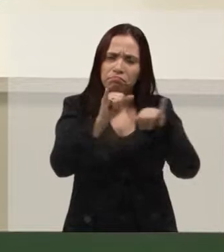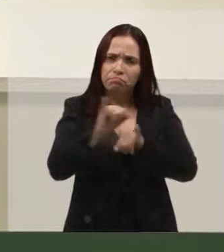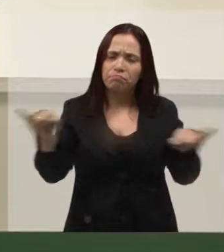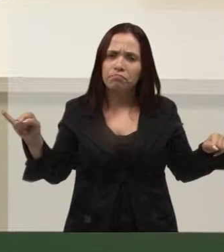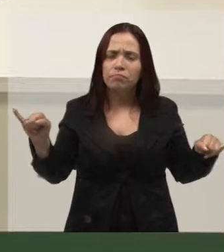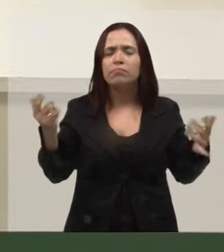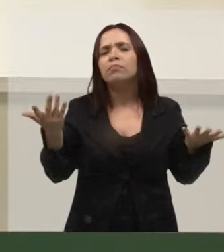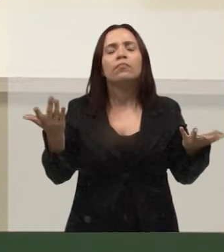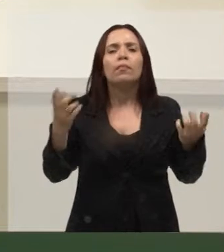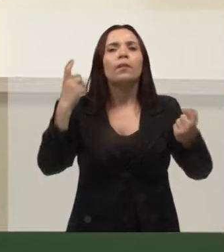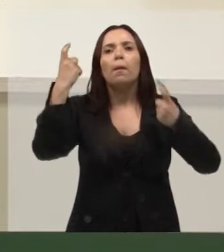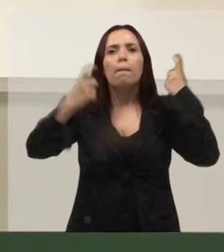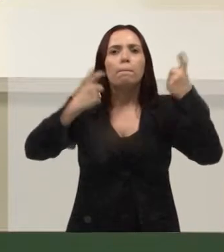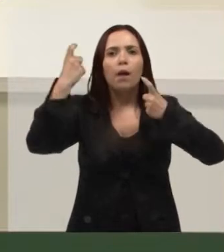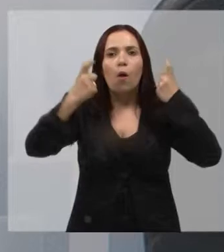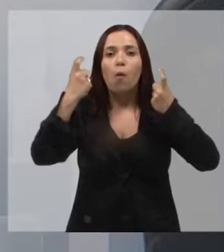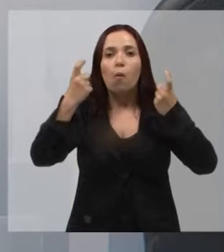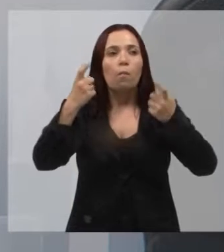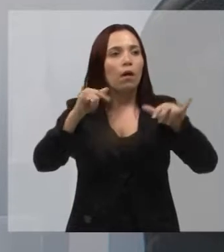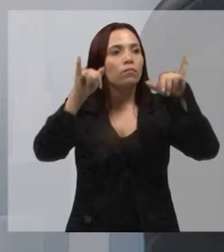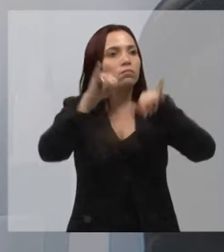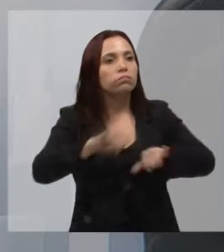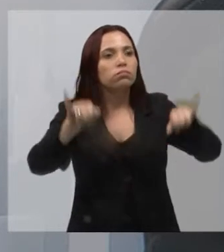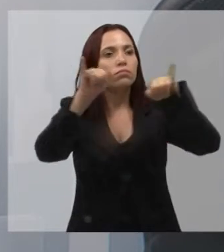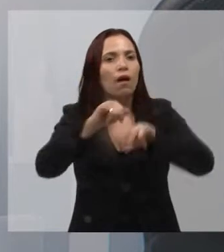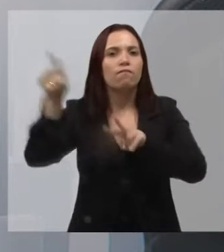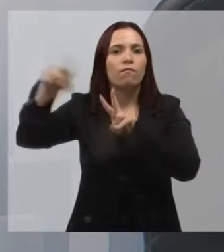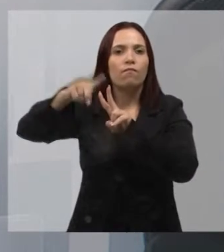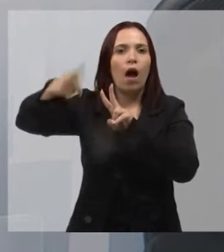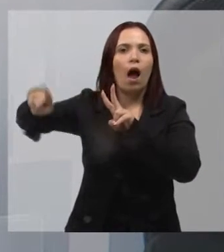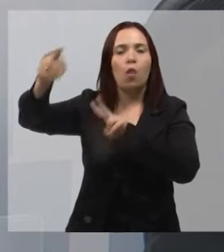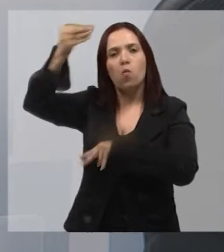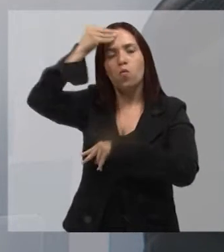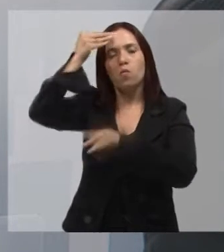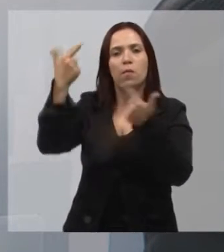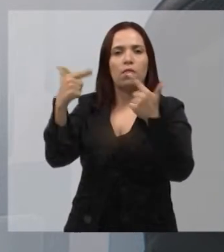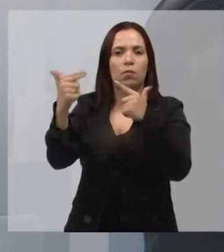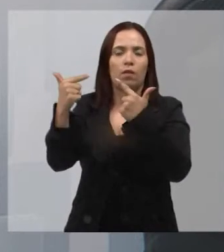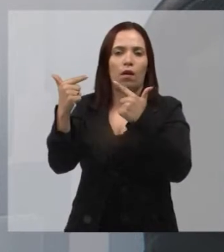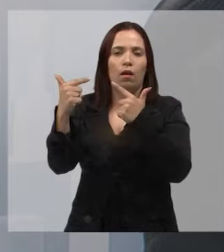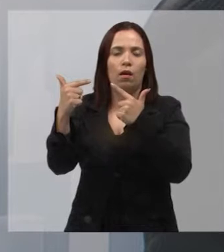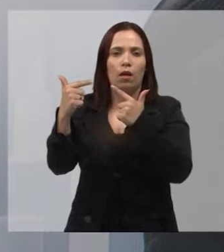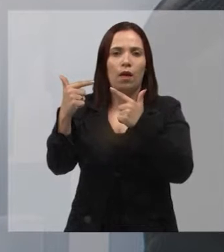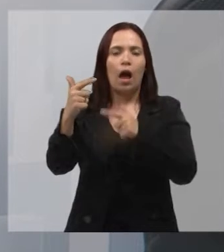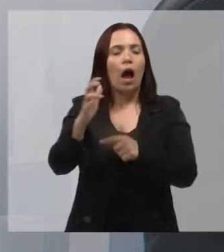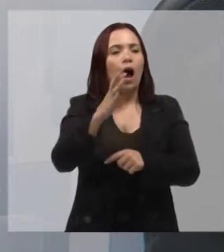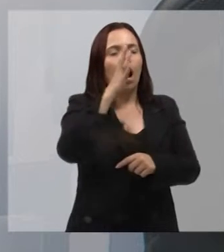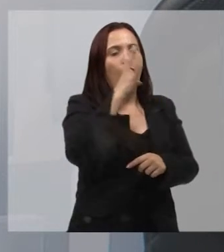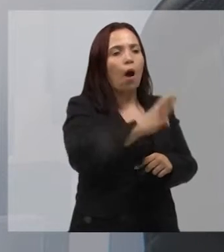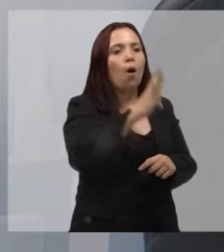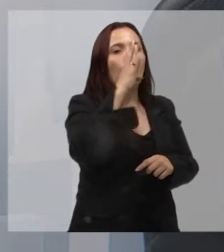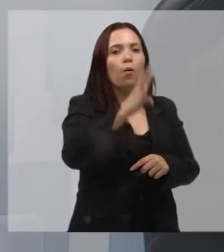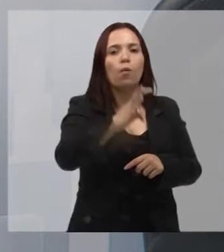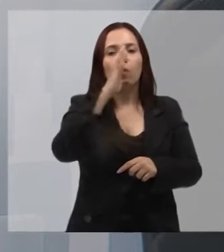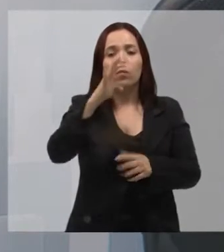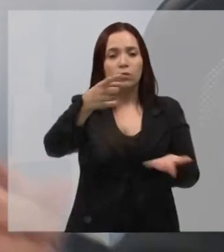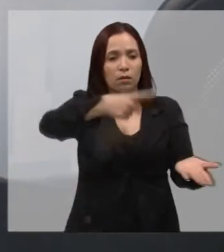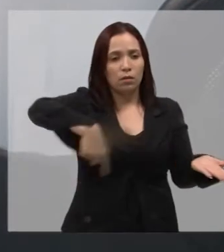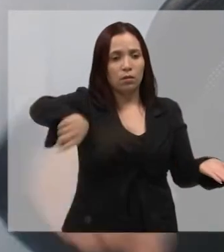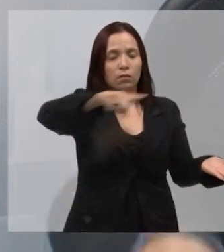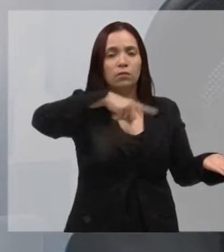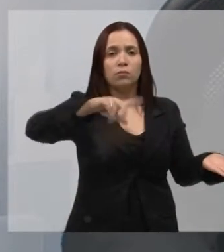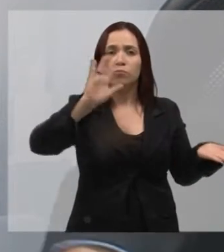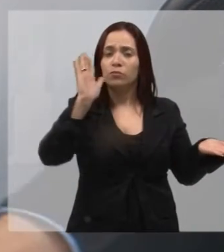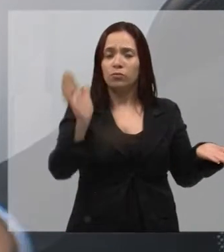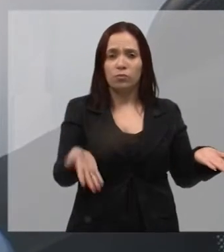a primeira preocupação era inocentar a Vale, crucificar aqueles que não têm condições de se defender, mas